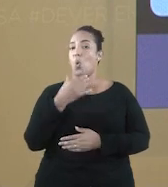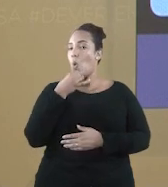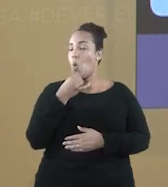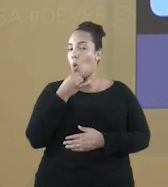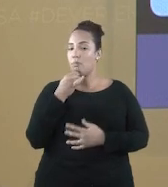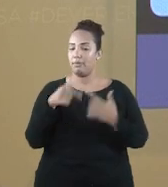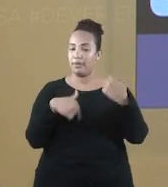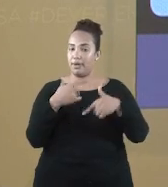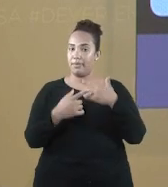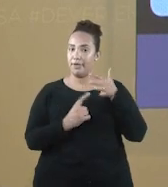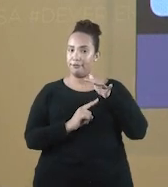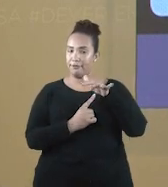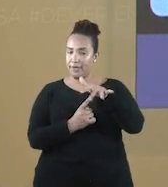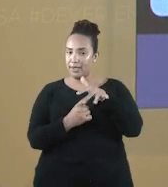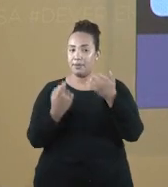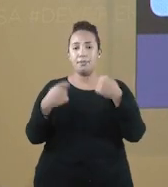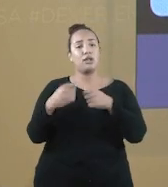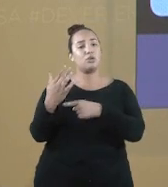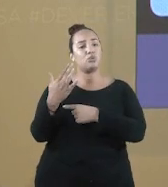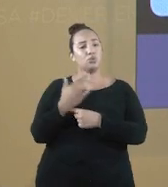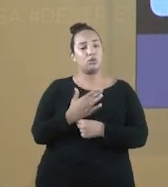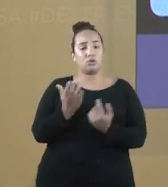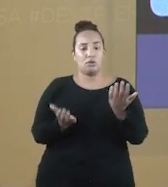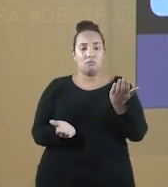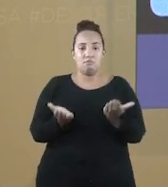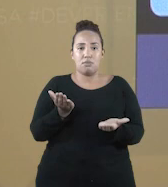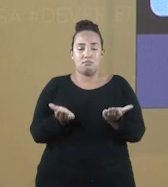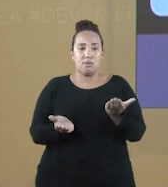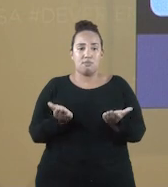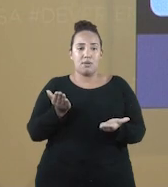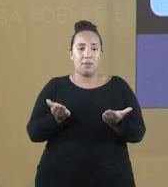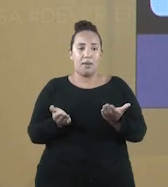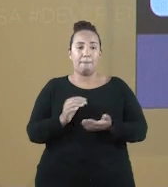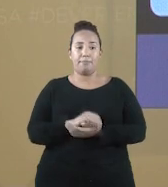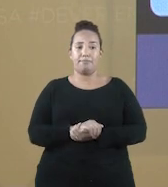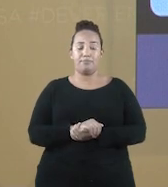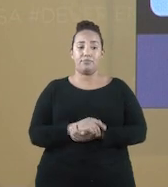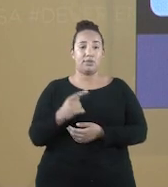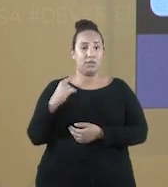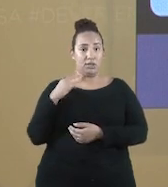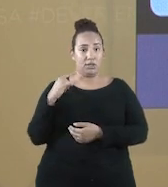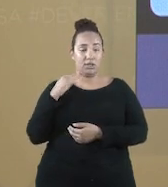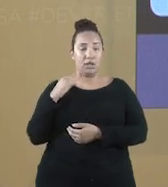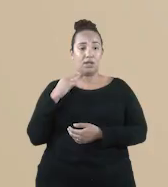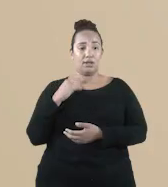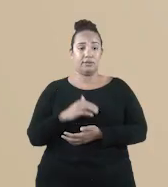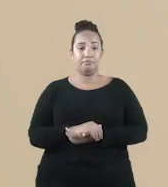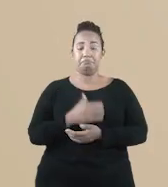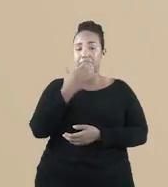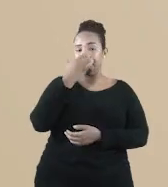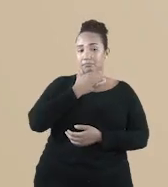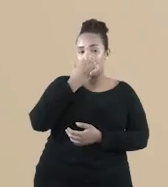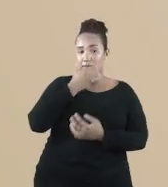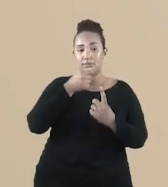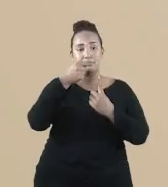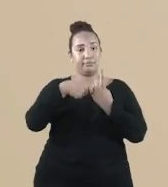Pedro é feirante e precisa de ajuda para equilibrar sua balança. Ele tem disponível